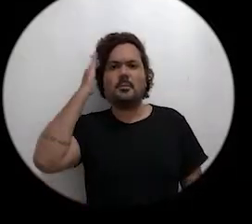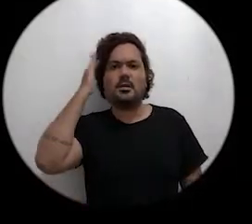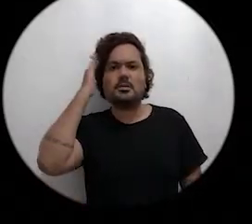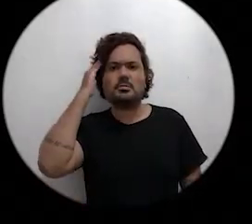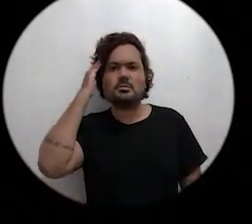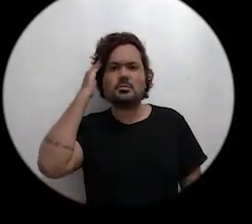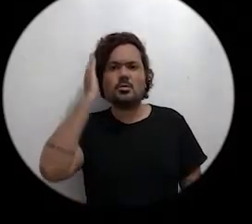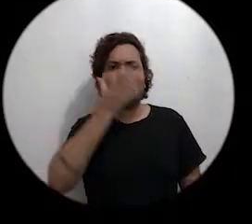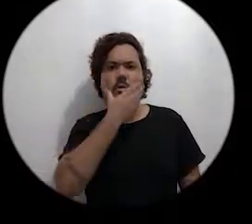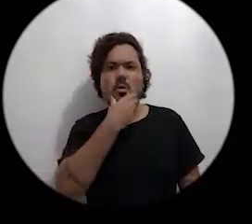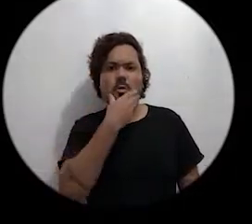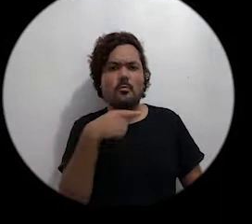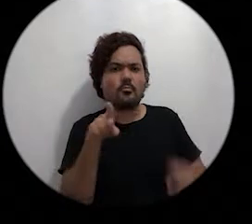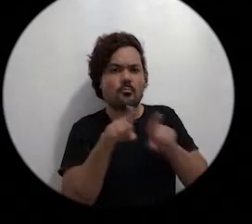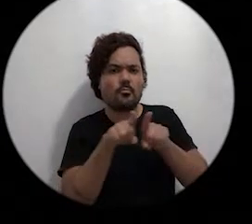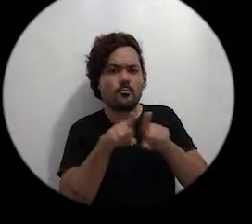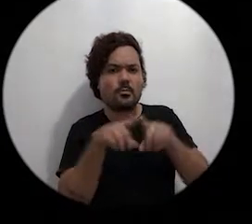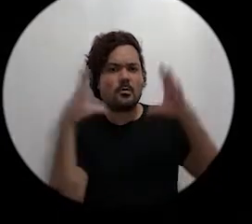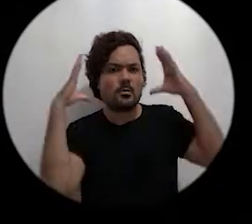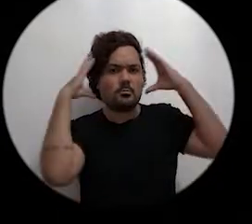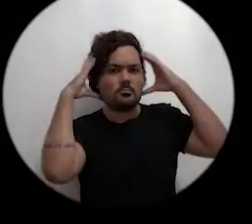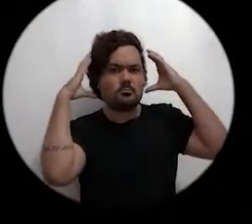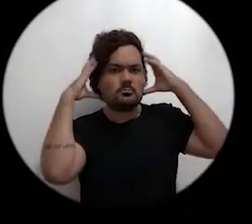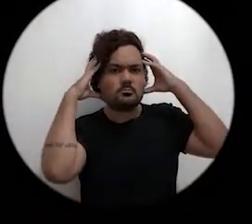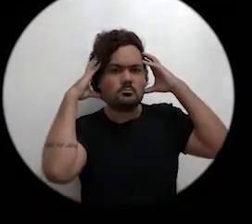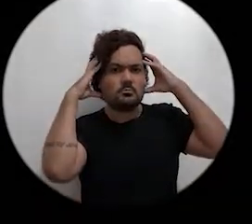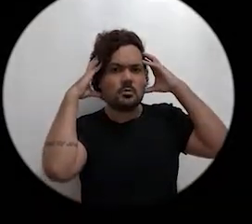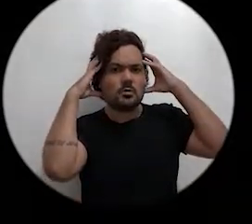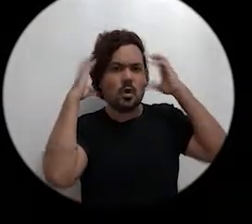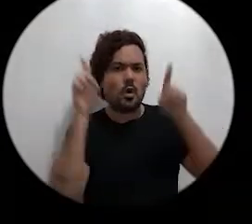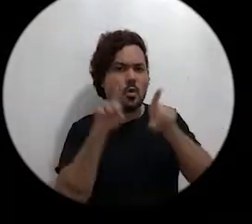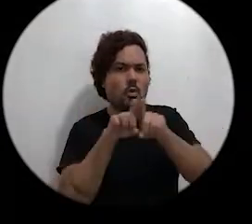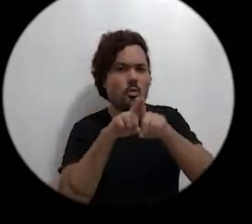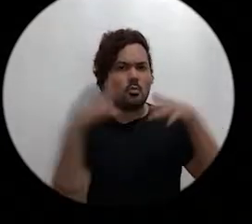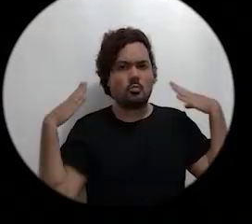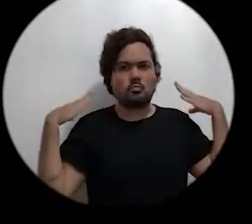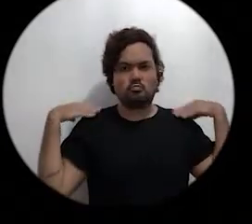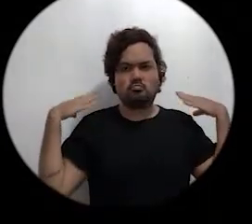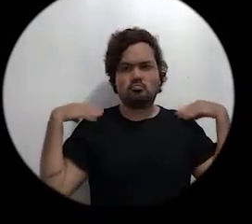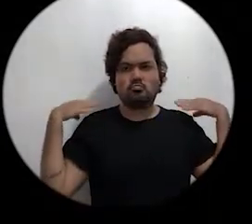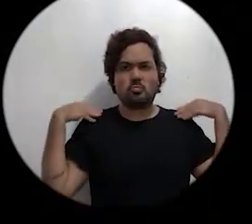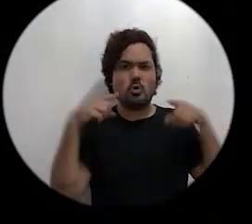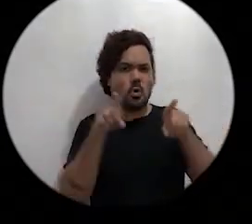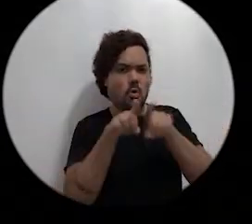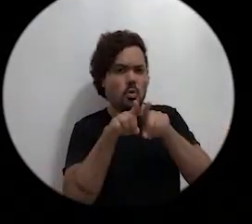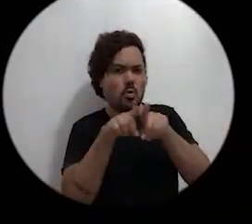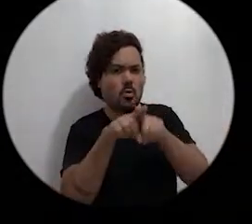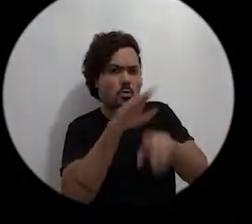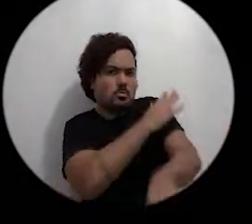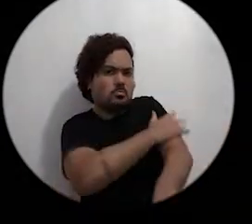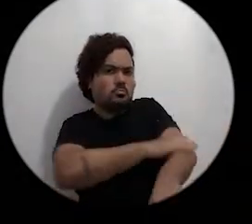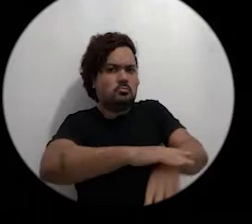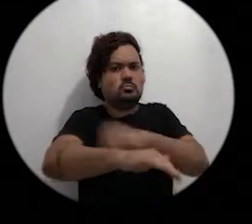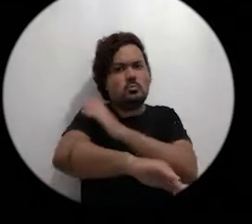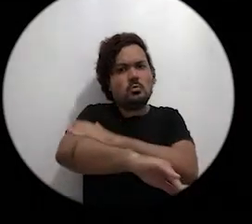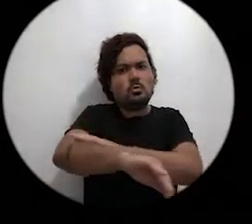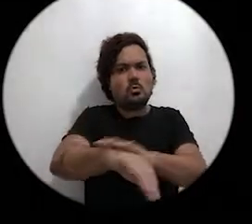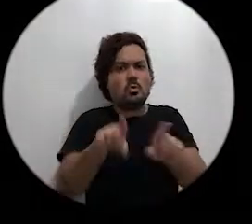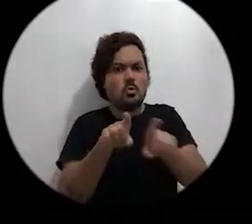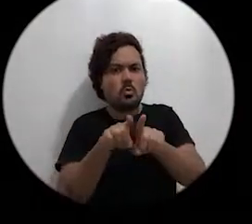Pensa nesse homem com a cabeça, os ombros, os braços,